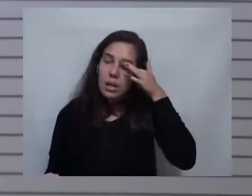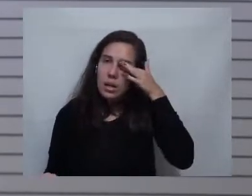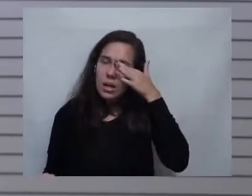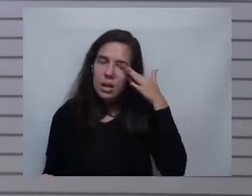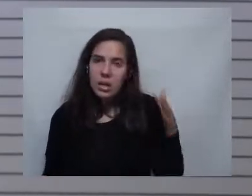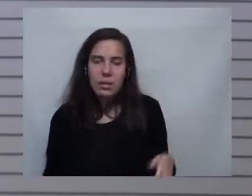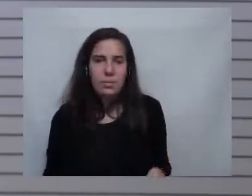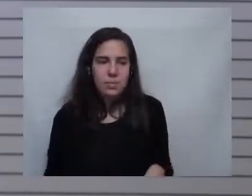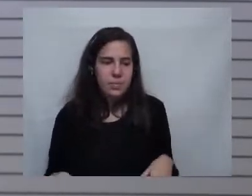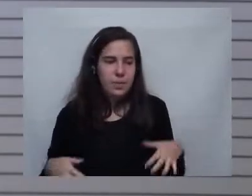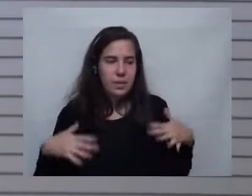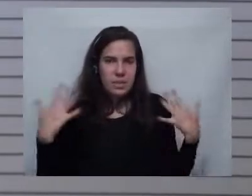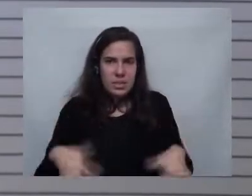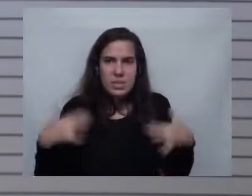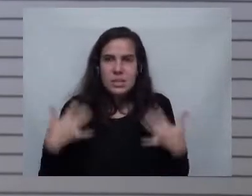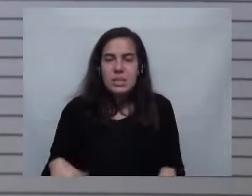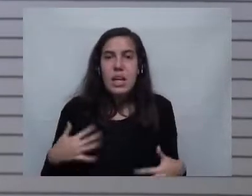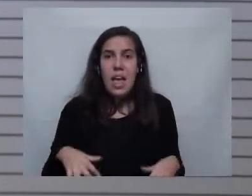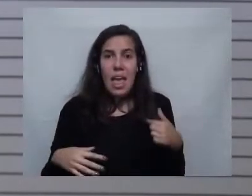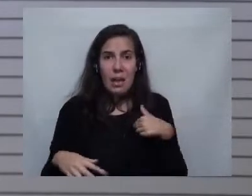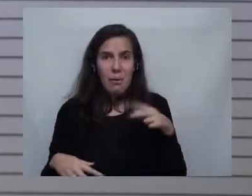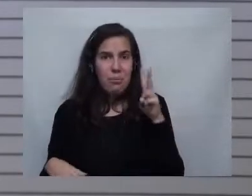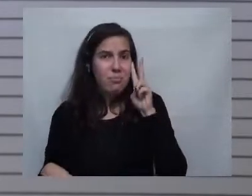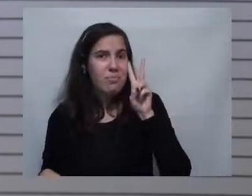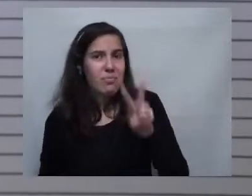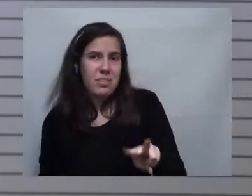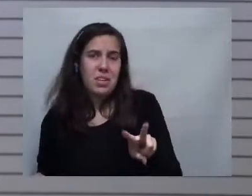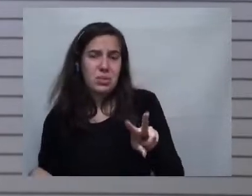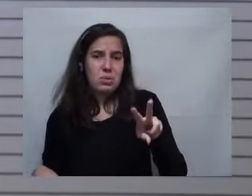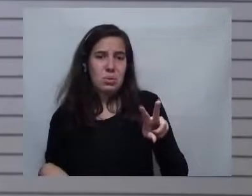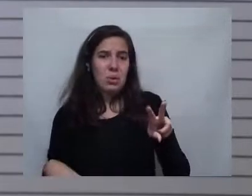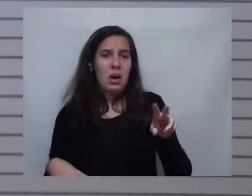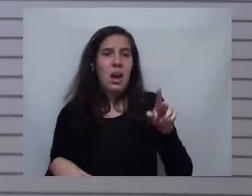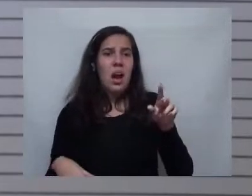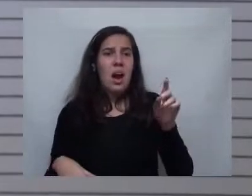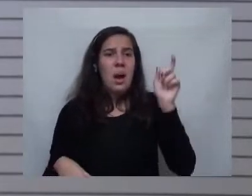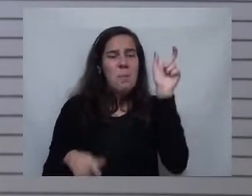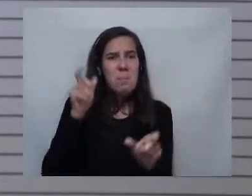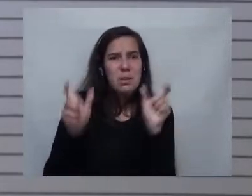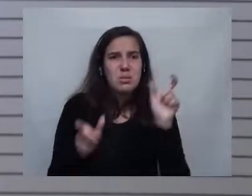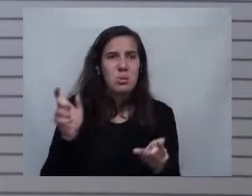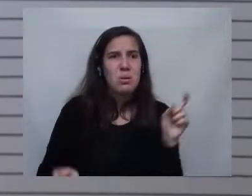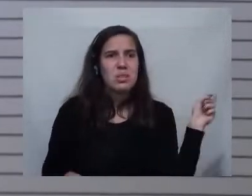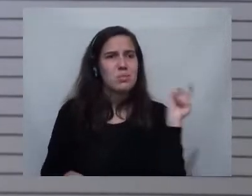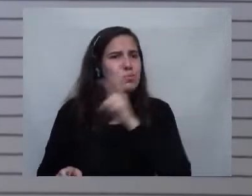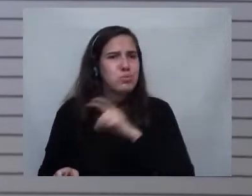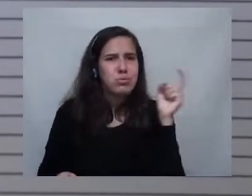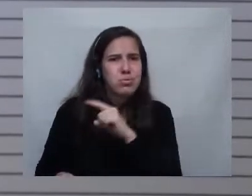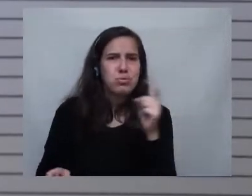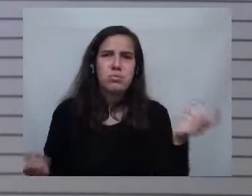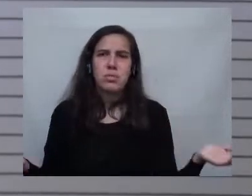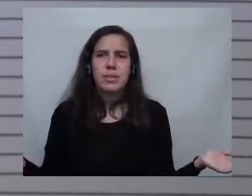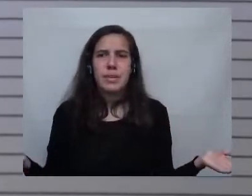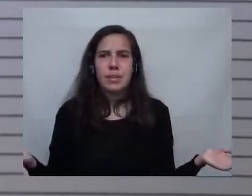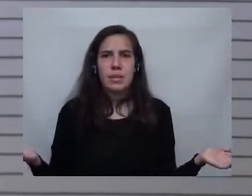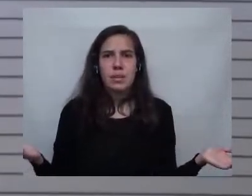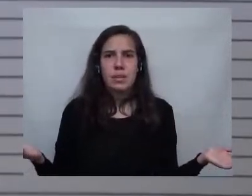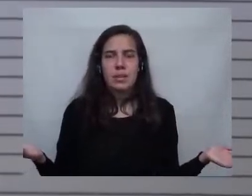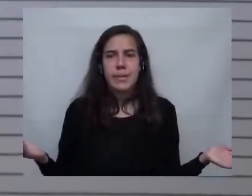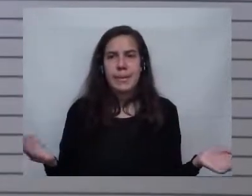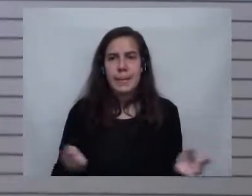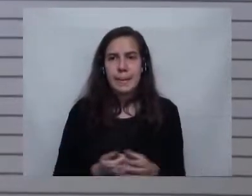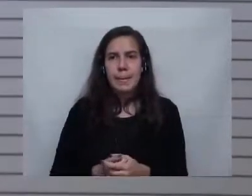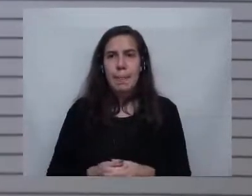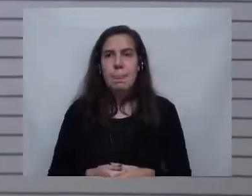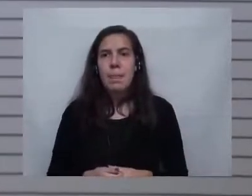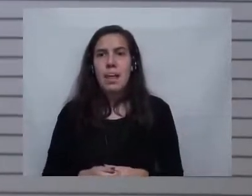consegue mudar meu papel que eu vejo e o que é me foi revelado então meu irmão minha irmã